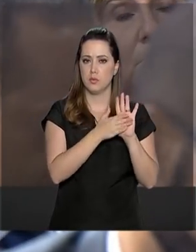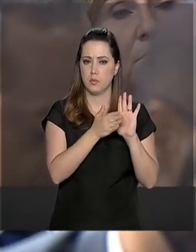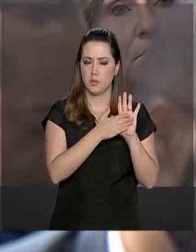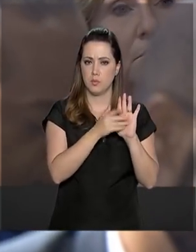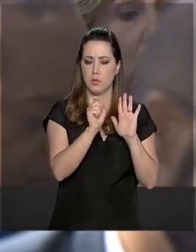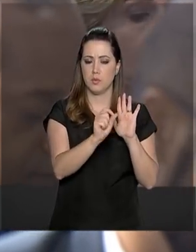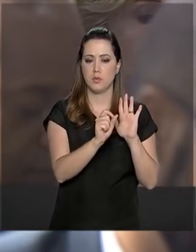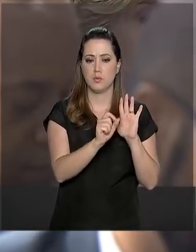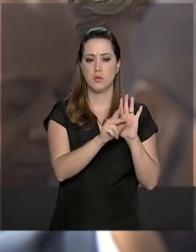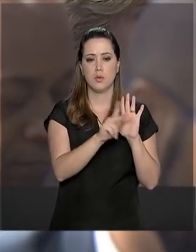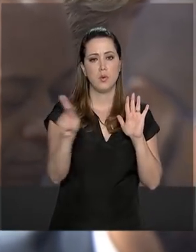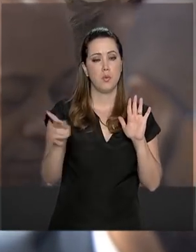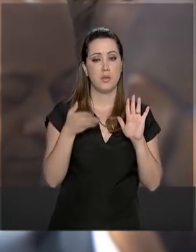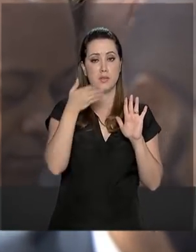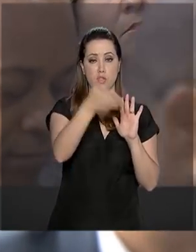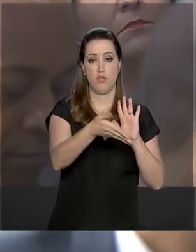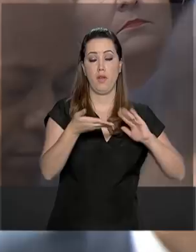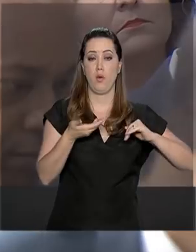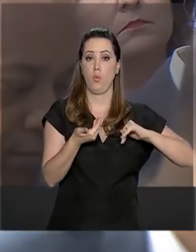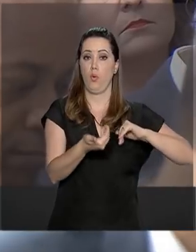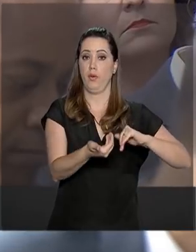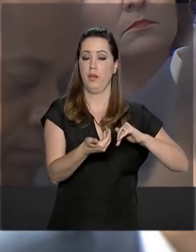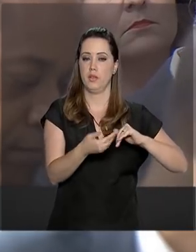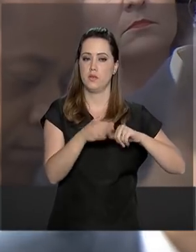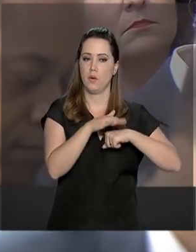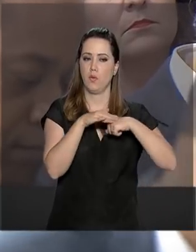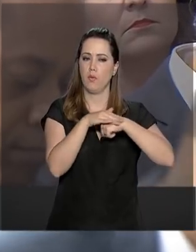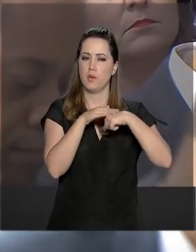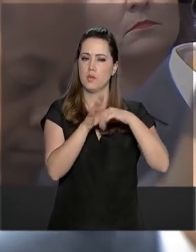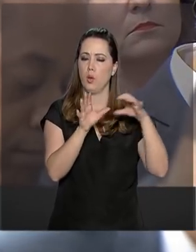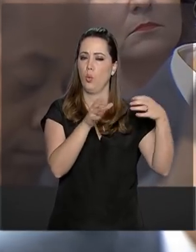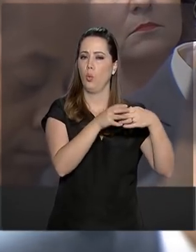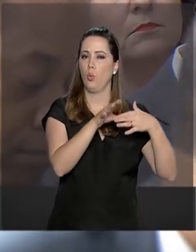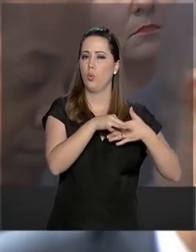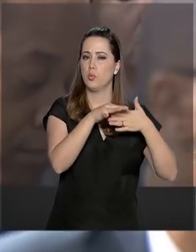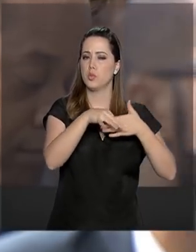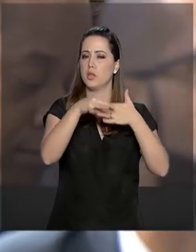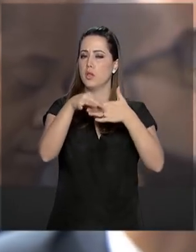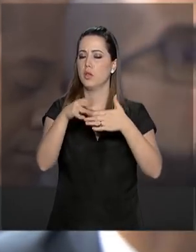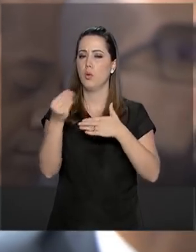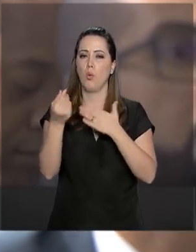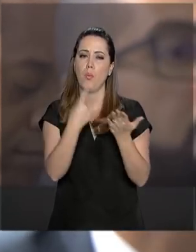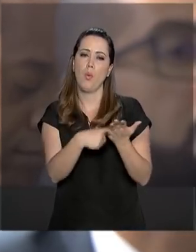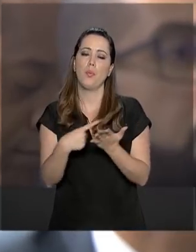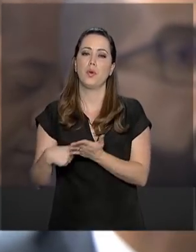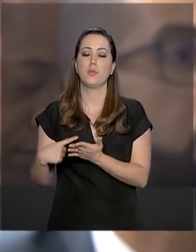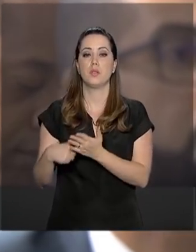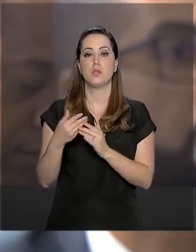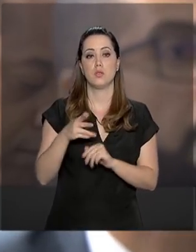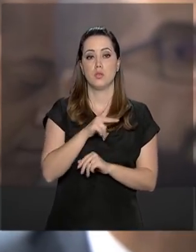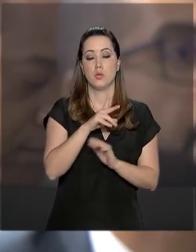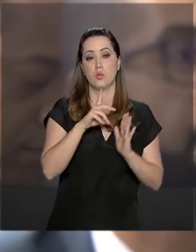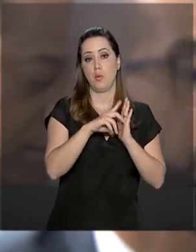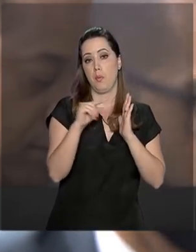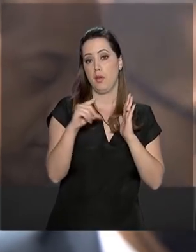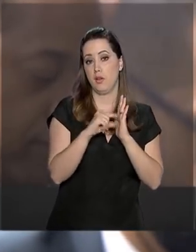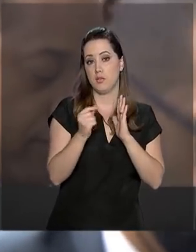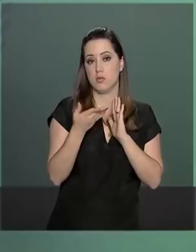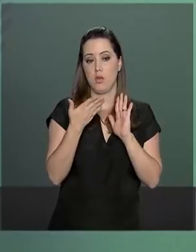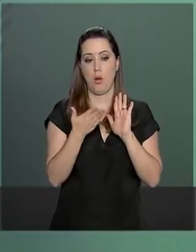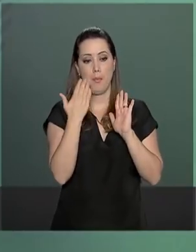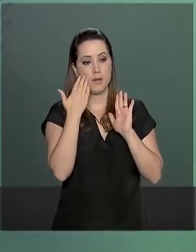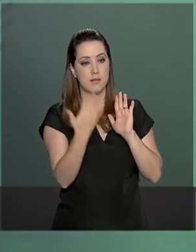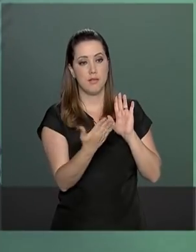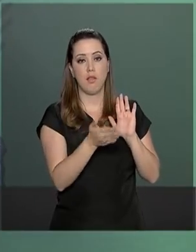o presidente vai ao congresso ele vai conversar com eles parte da quinta feira qual é o cronograma da parte do passe por novas relações proposta